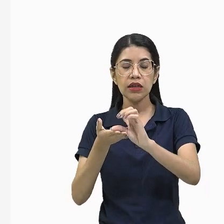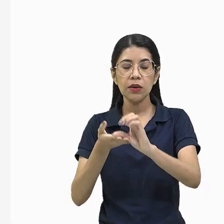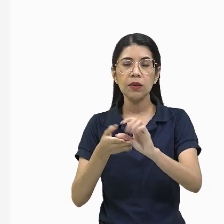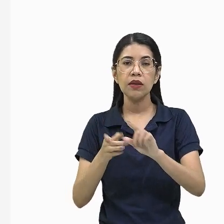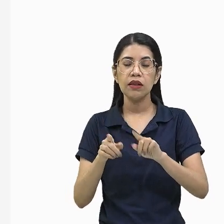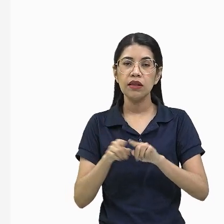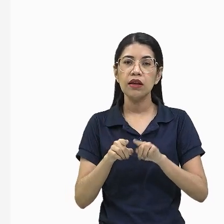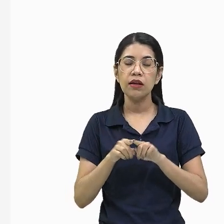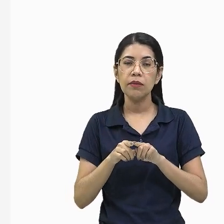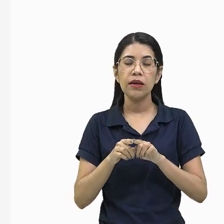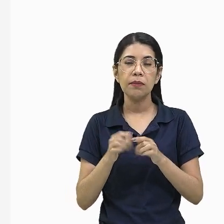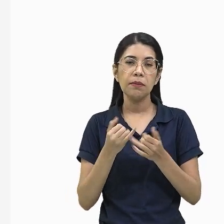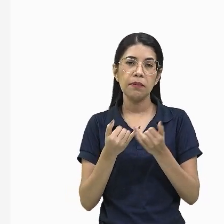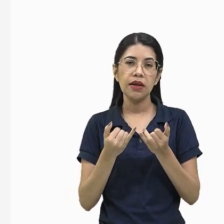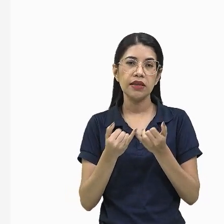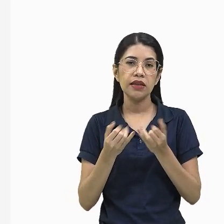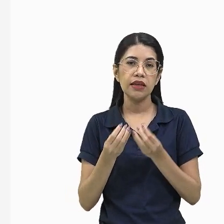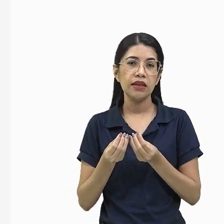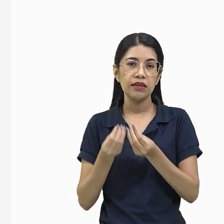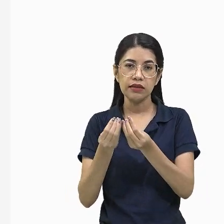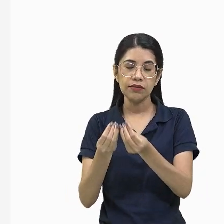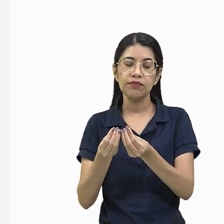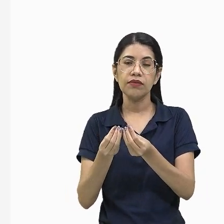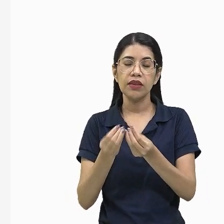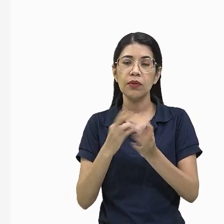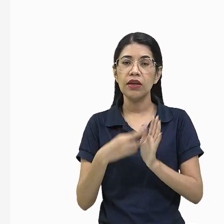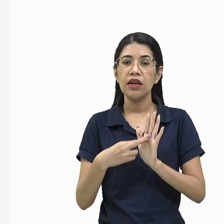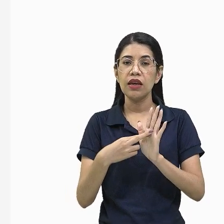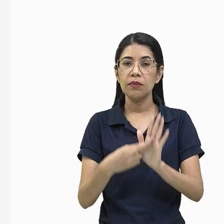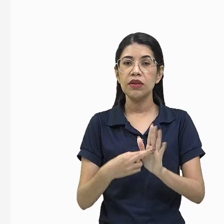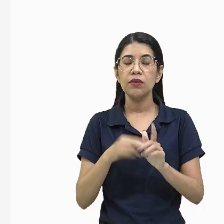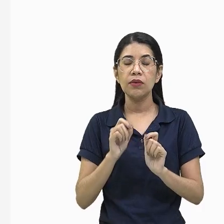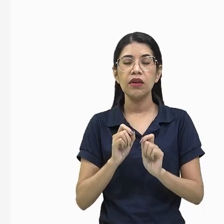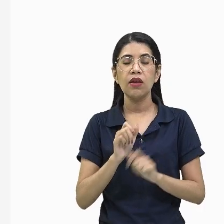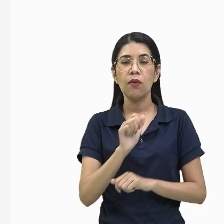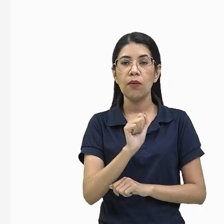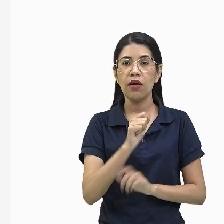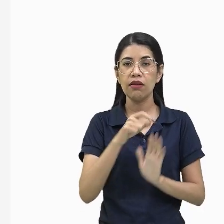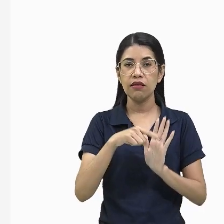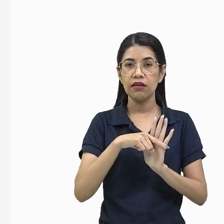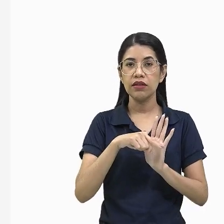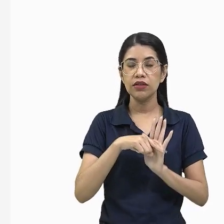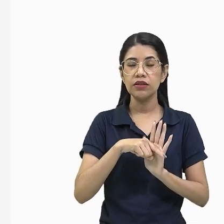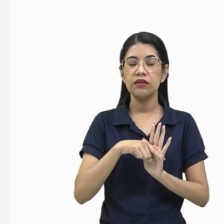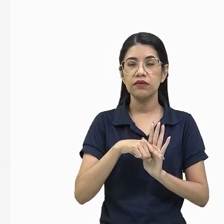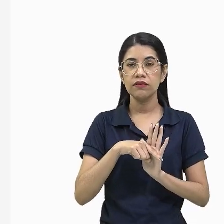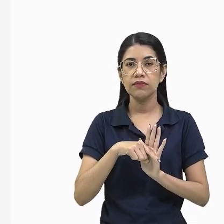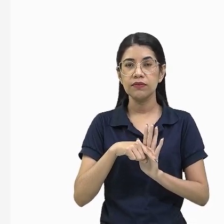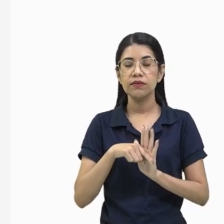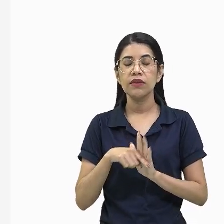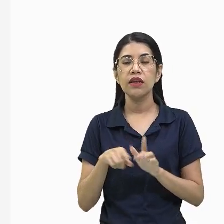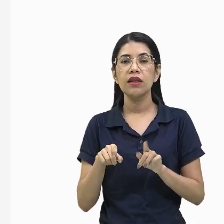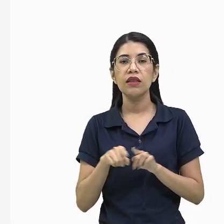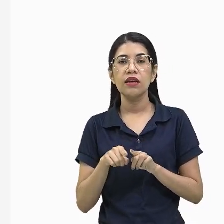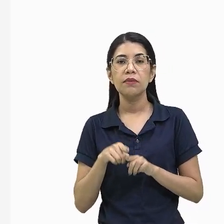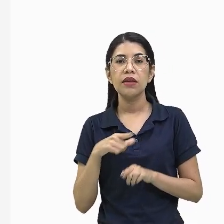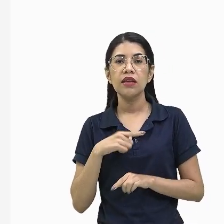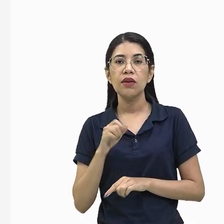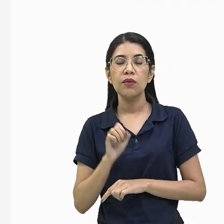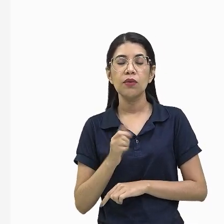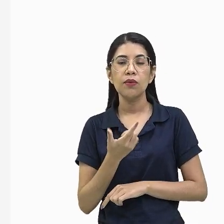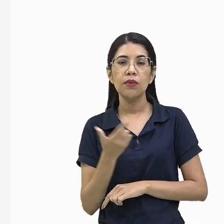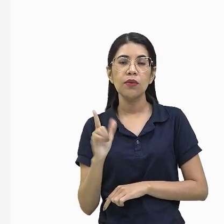estivesse dando a alguém. Ele representa as pessoas que possuem o sangue A positivo. Também temos um outro